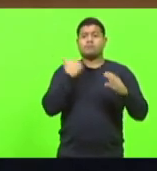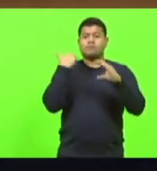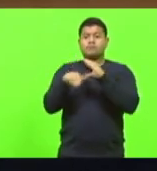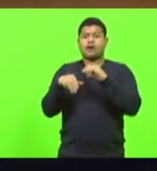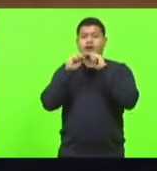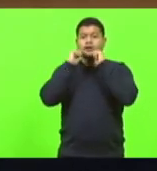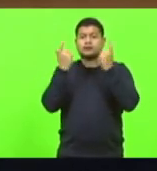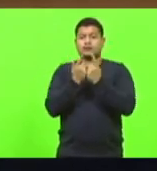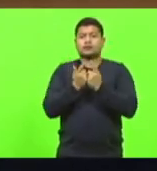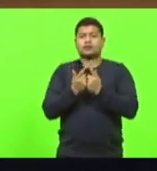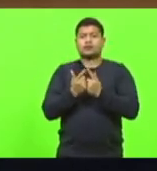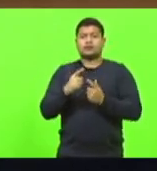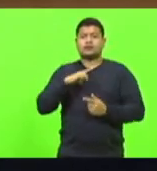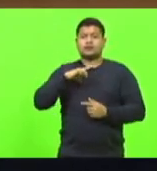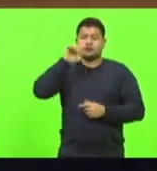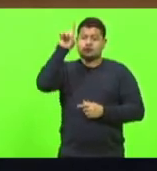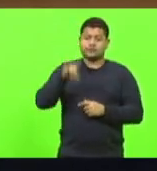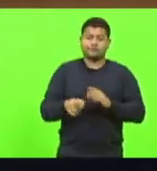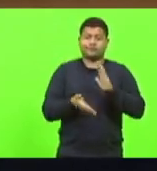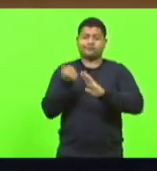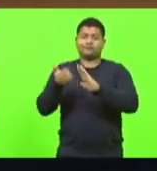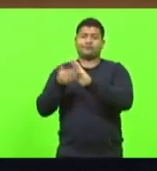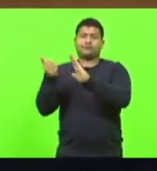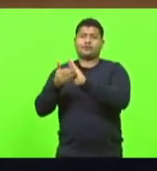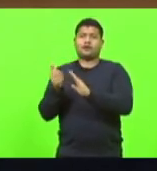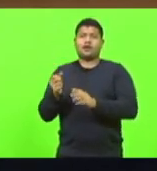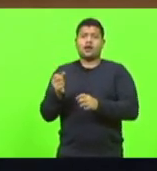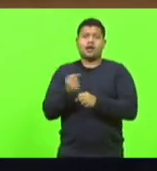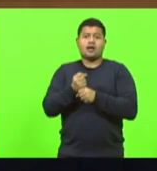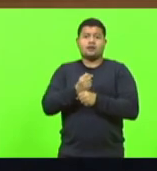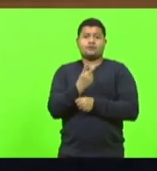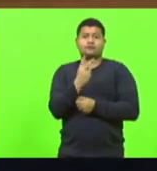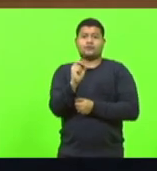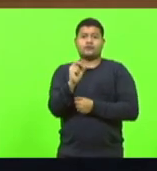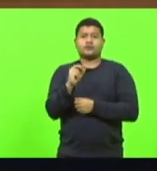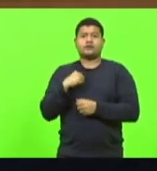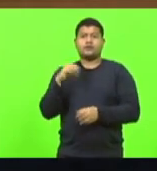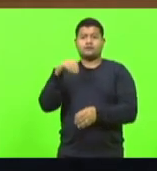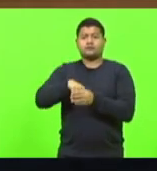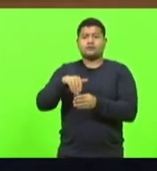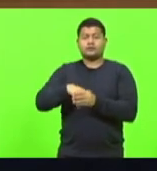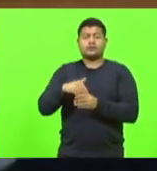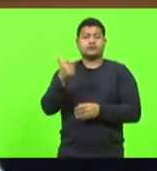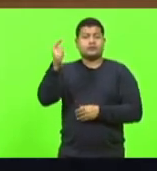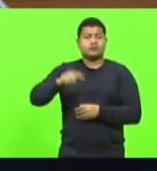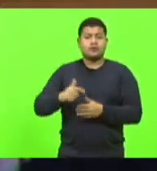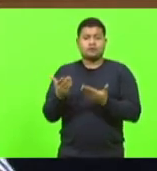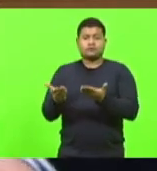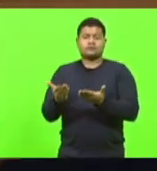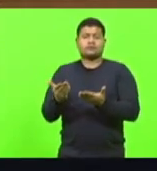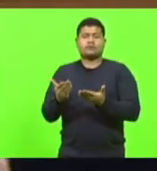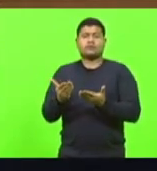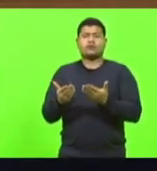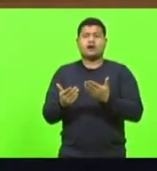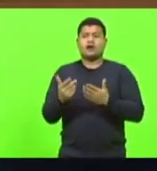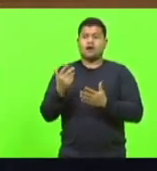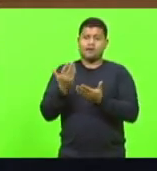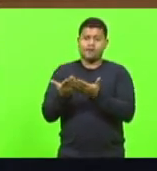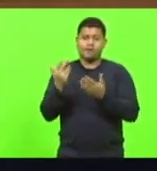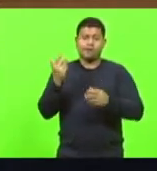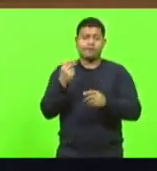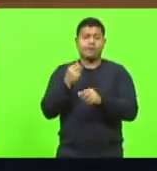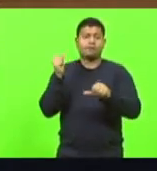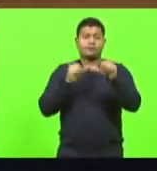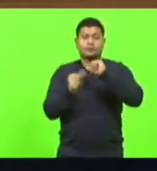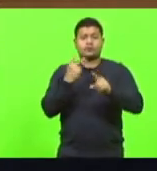vários deputados aqui presente já tem mais de 20 anos de casa então voltando uma reforma que tira um pedaço de direito